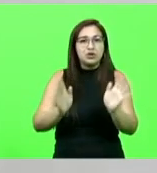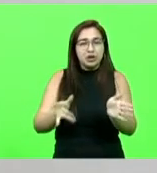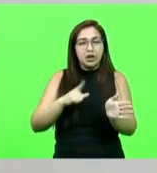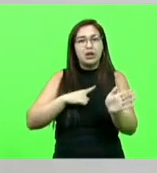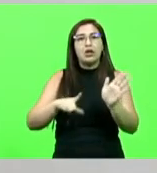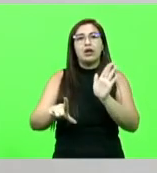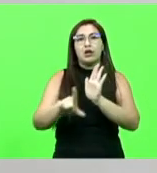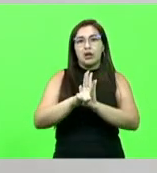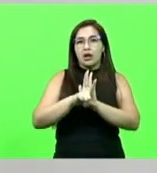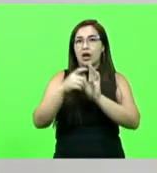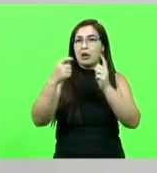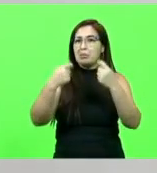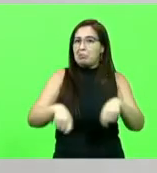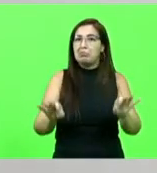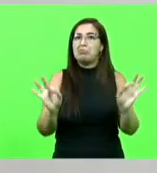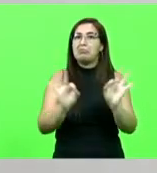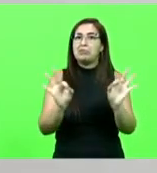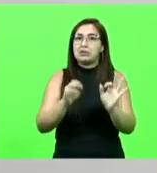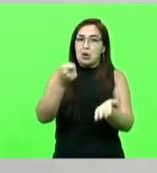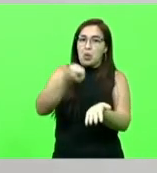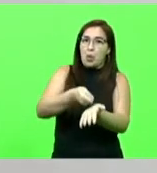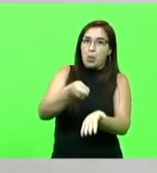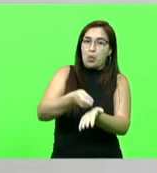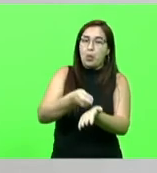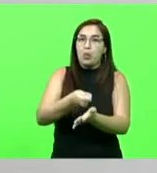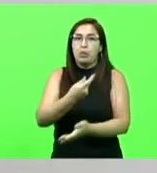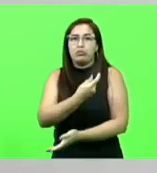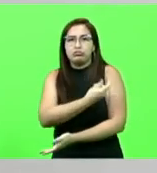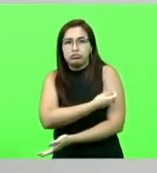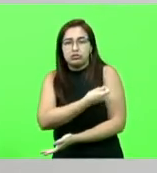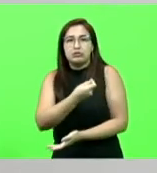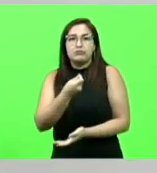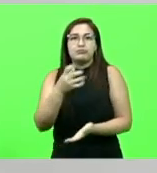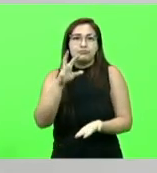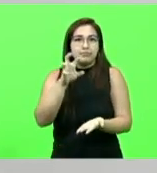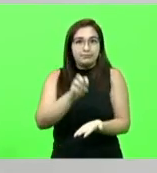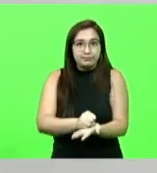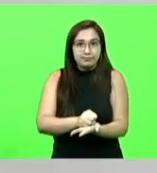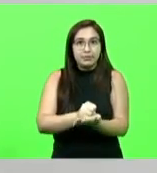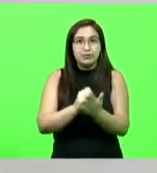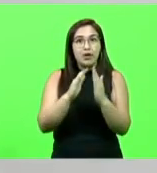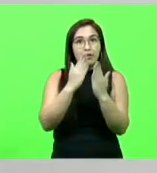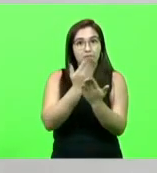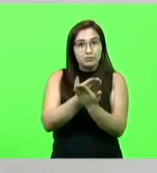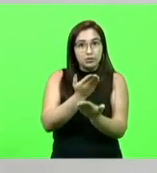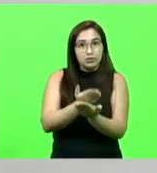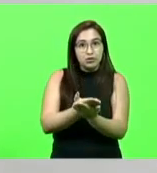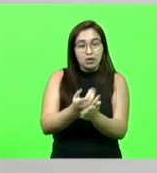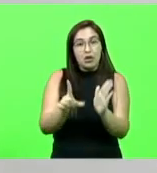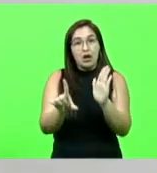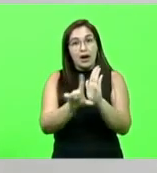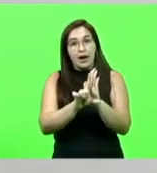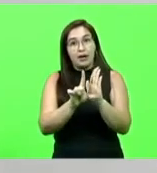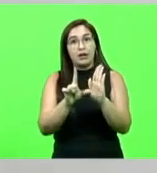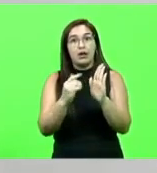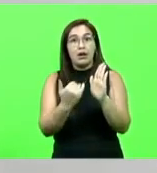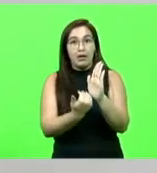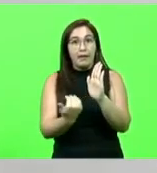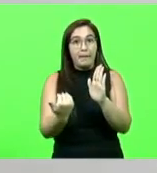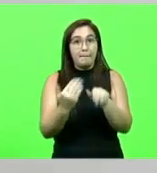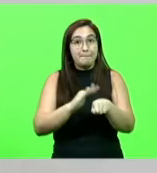não precisa da obrigatoriedade da vacina para fazer a matrícula, e daí a lei sobrepõe os decretos,